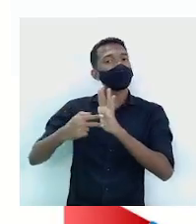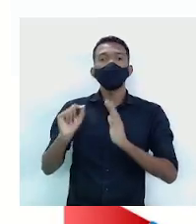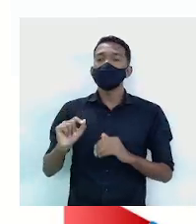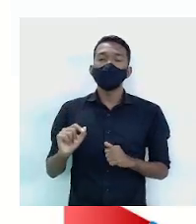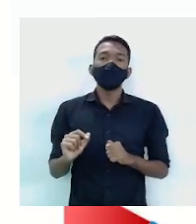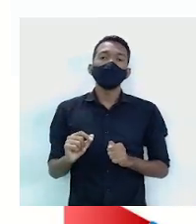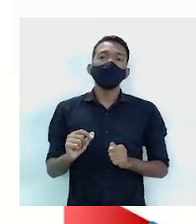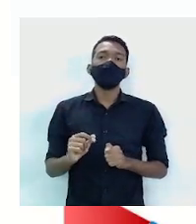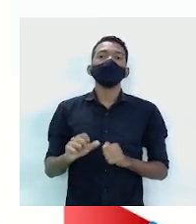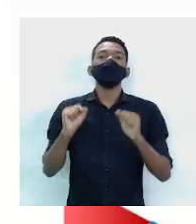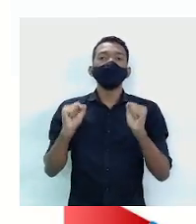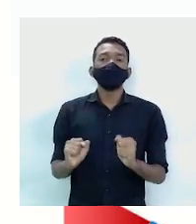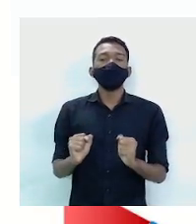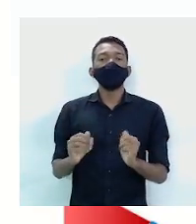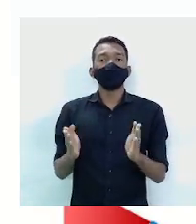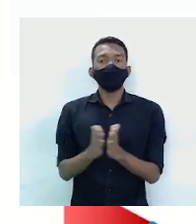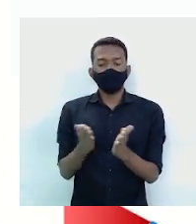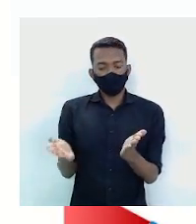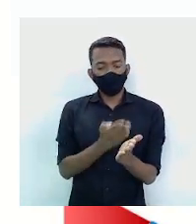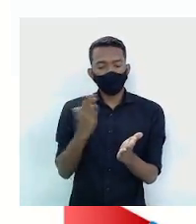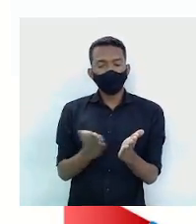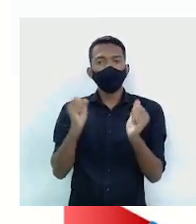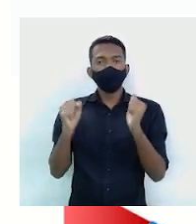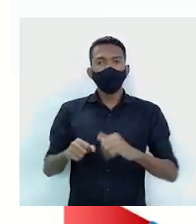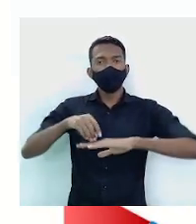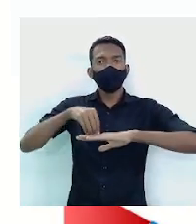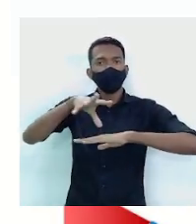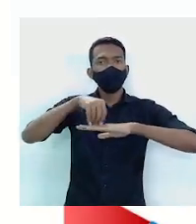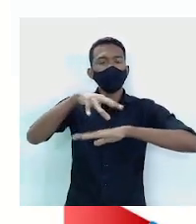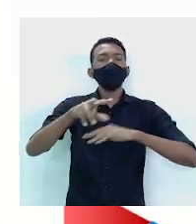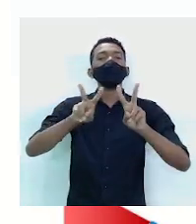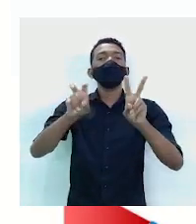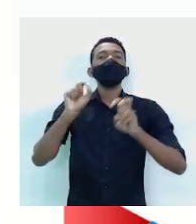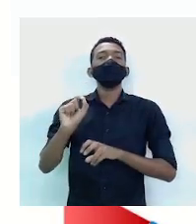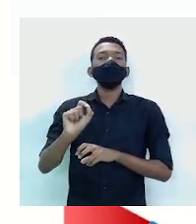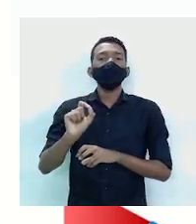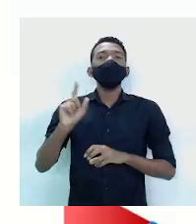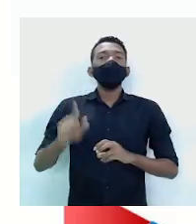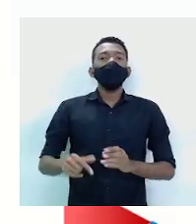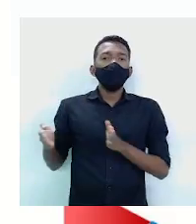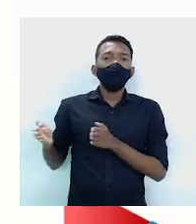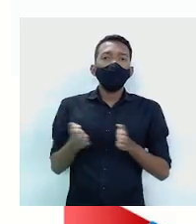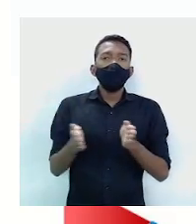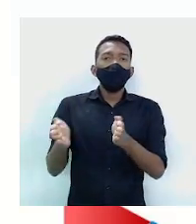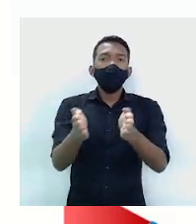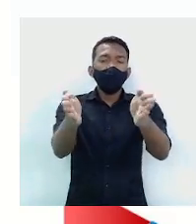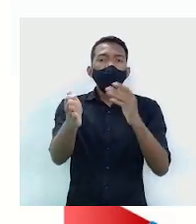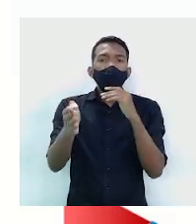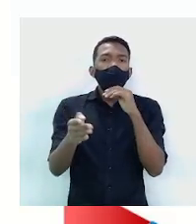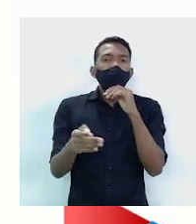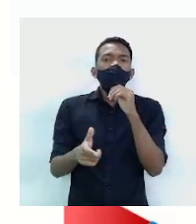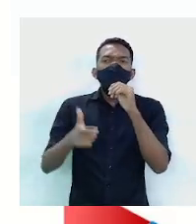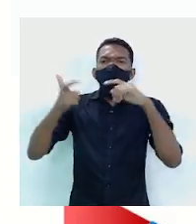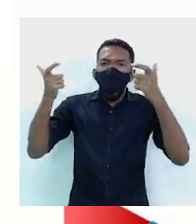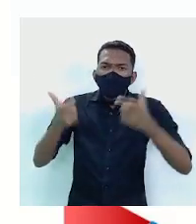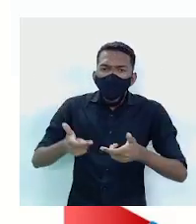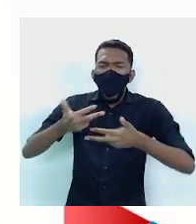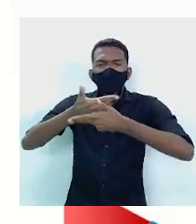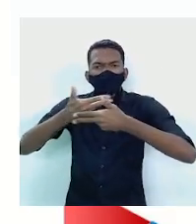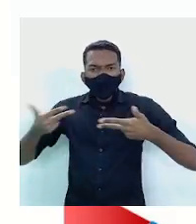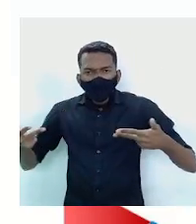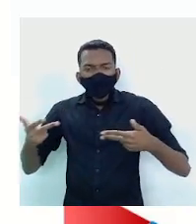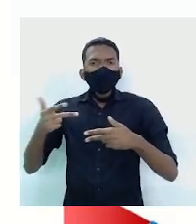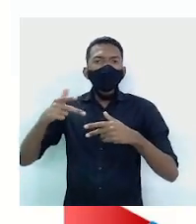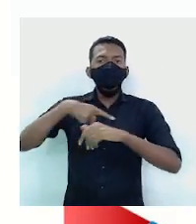exemplo, o livro que dá indicações sobre as estradas, os caminhos, lugares e distâncias de